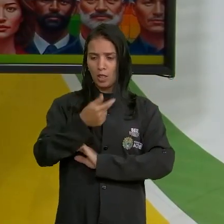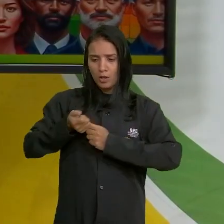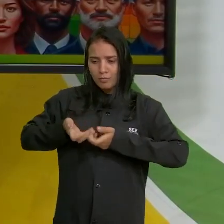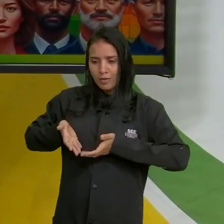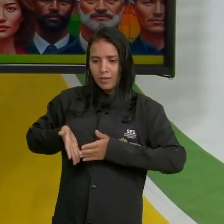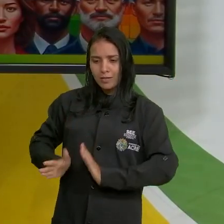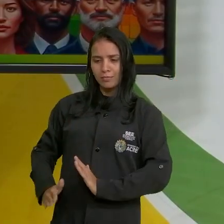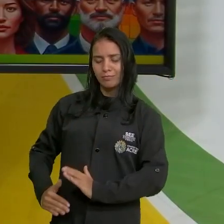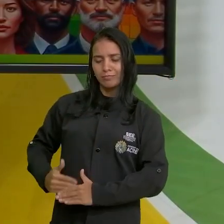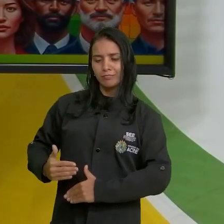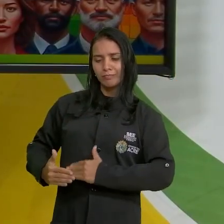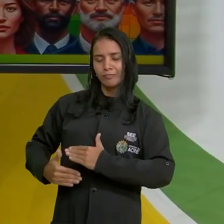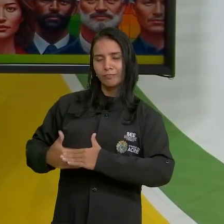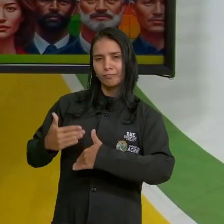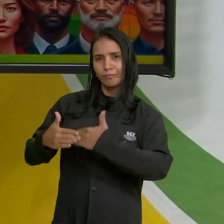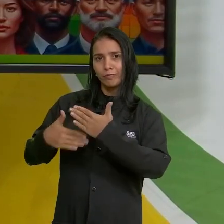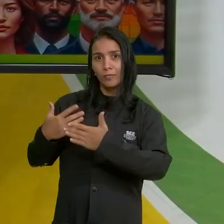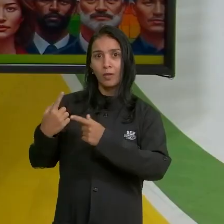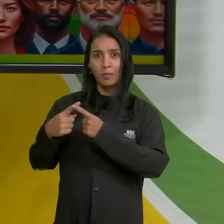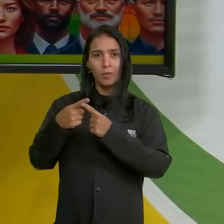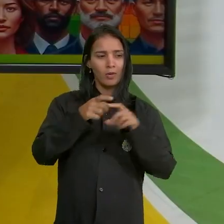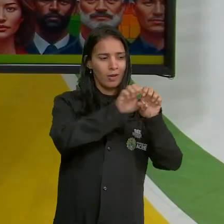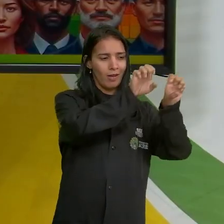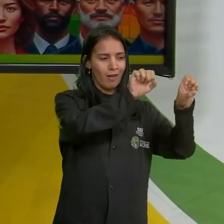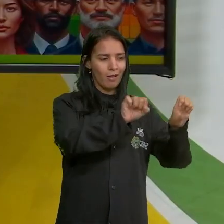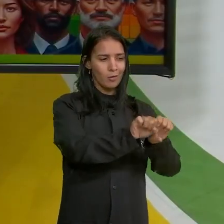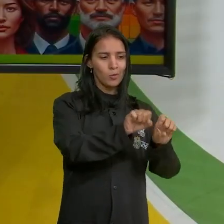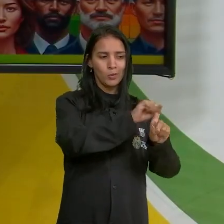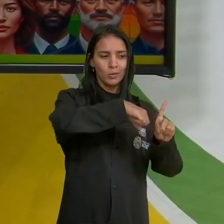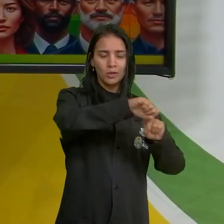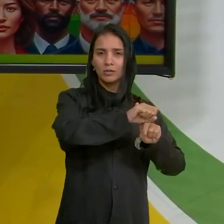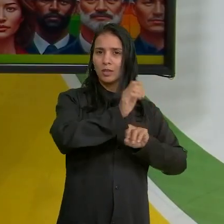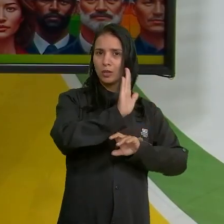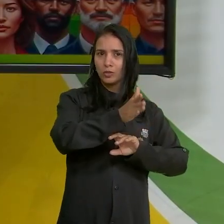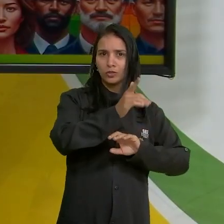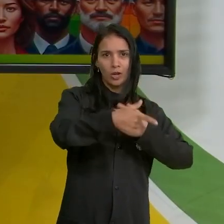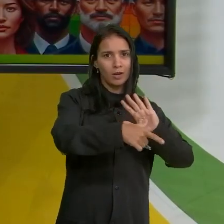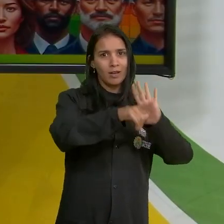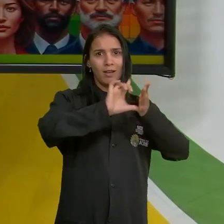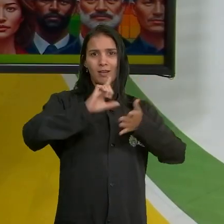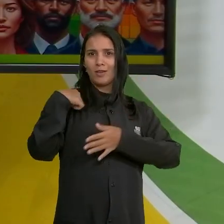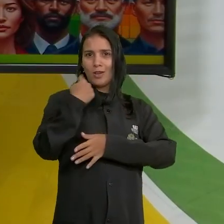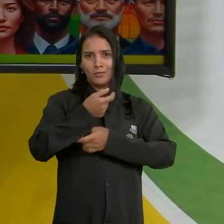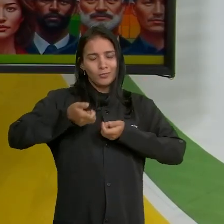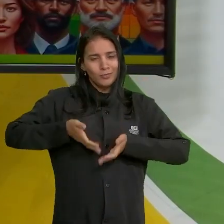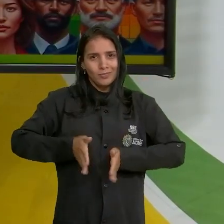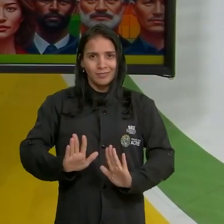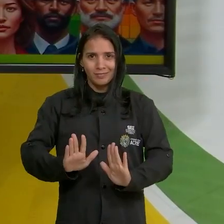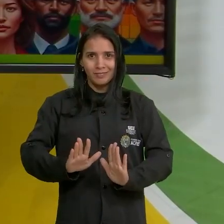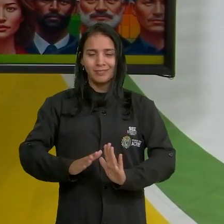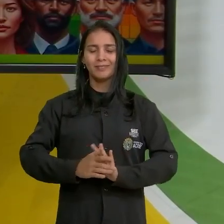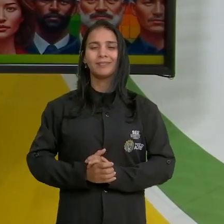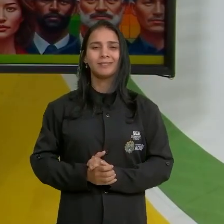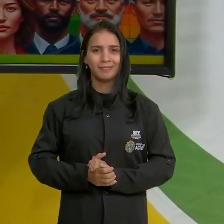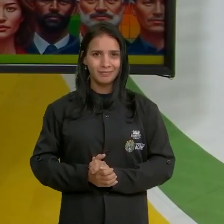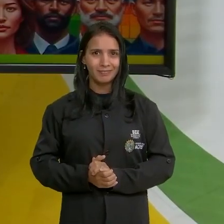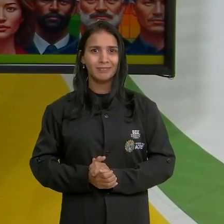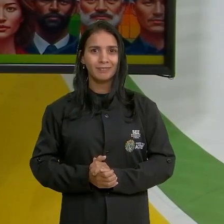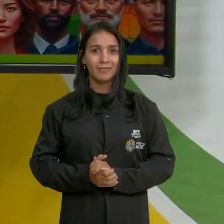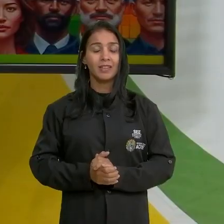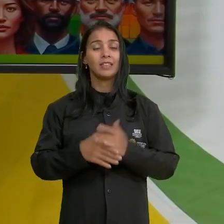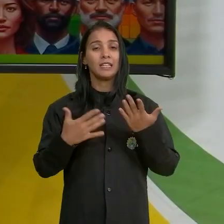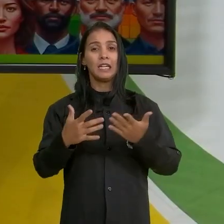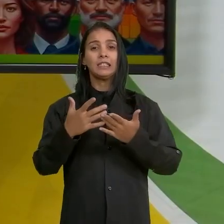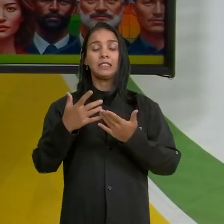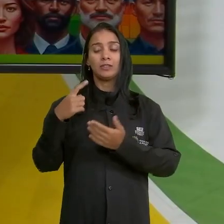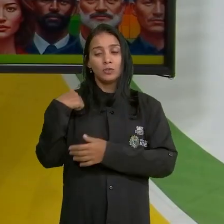a estrutura social, ela é anterior à existência das pessoas. Quando cada